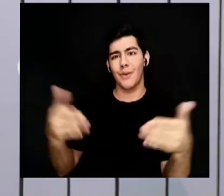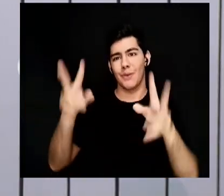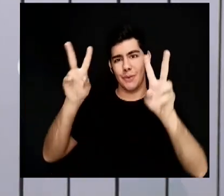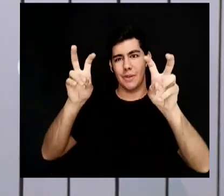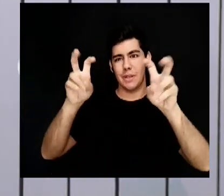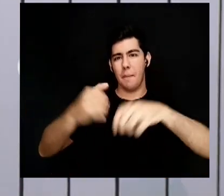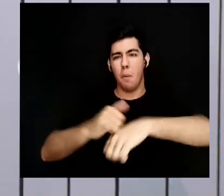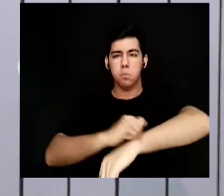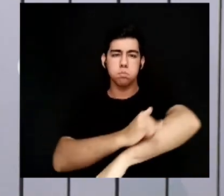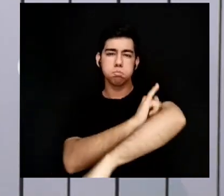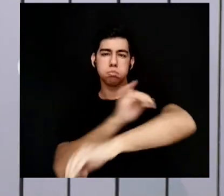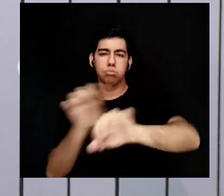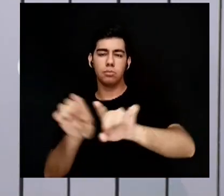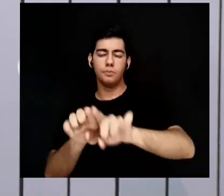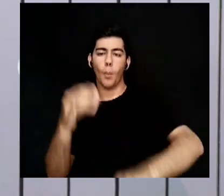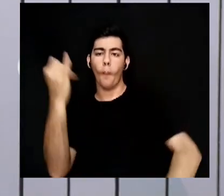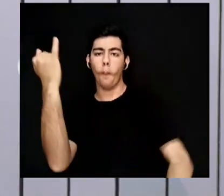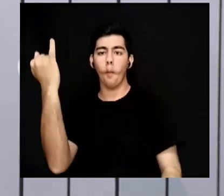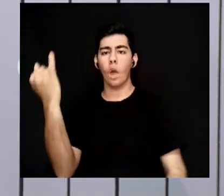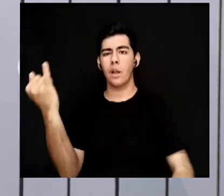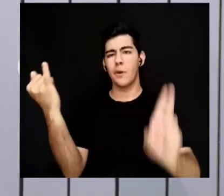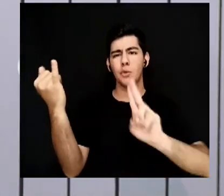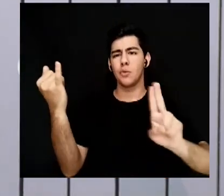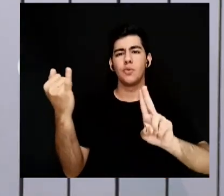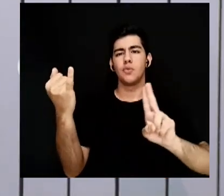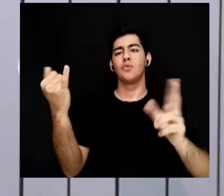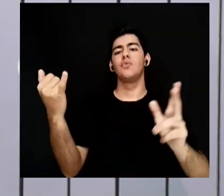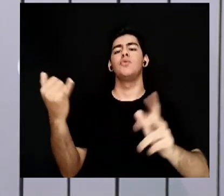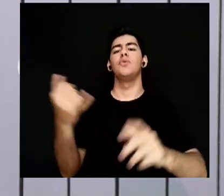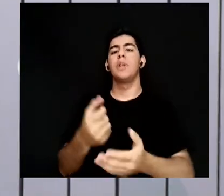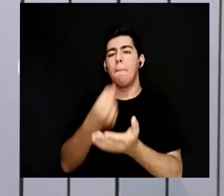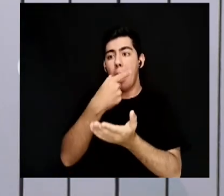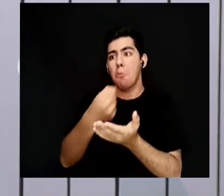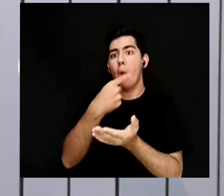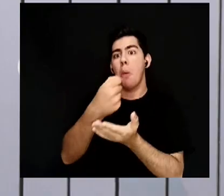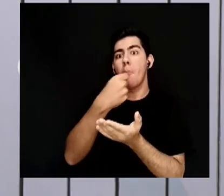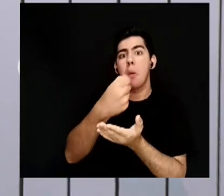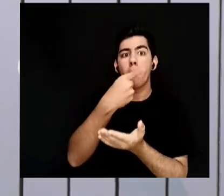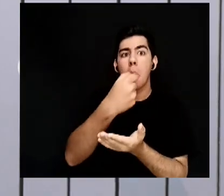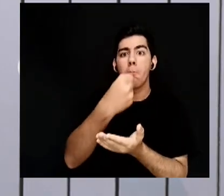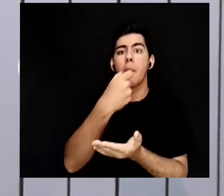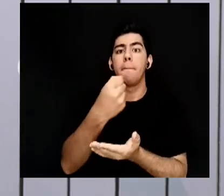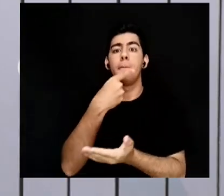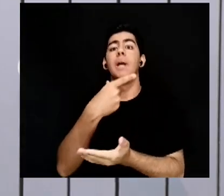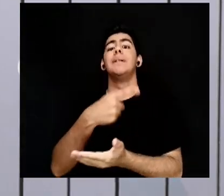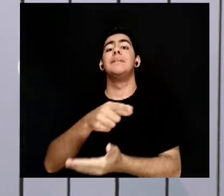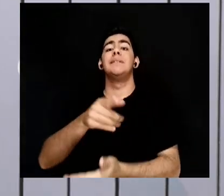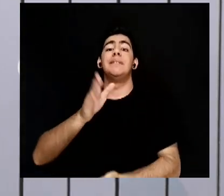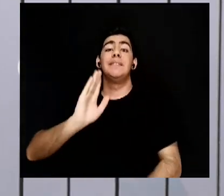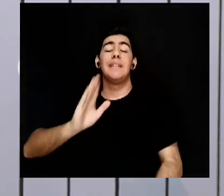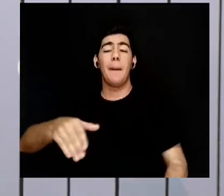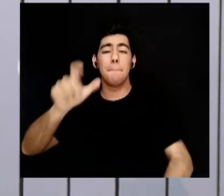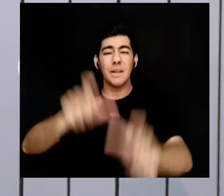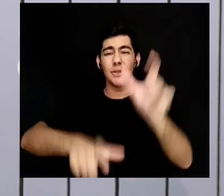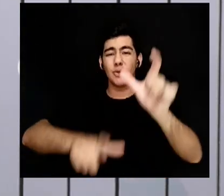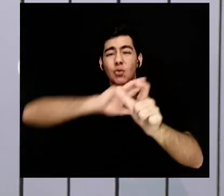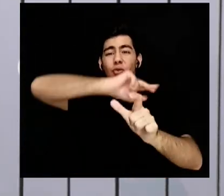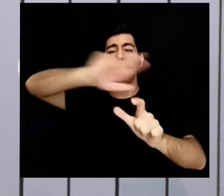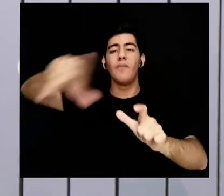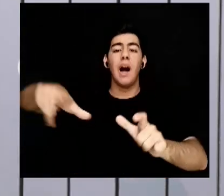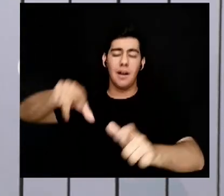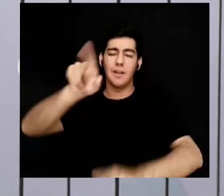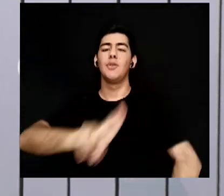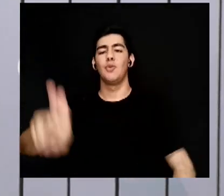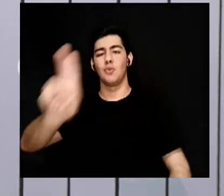né, o uso de medicamentos virou uma febre, tanto nas redes sociais como no nosso dia a dia, e aí a gente precisa entender o que